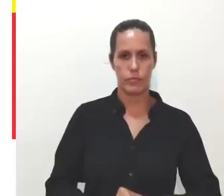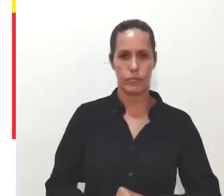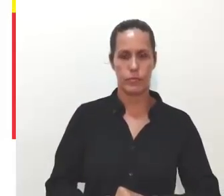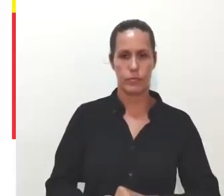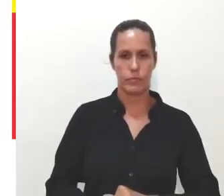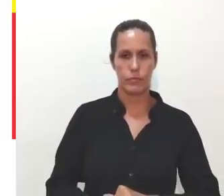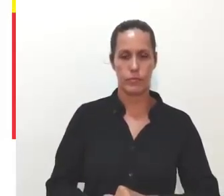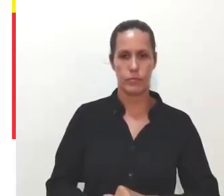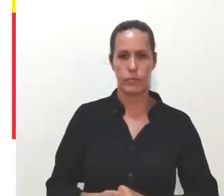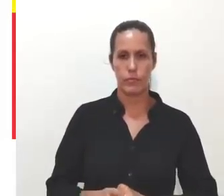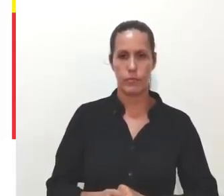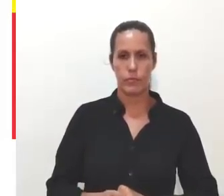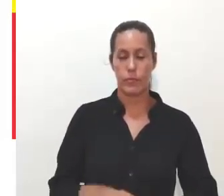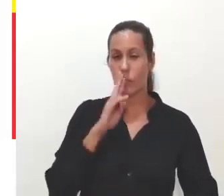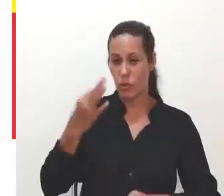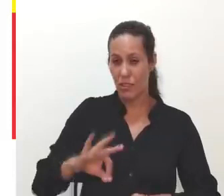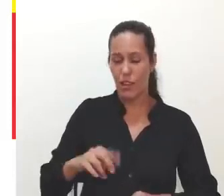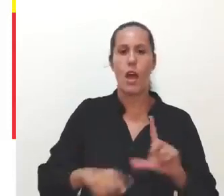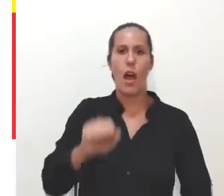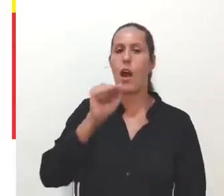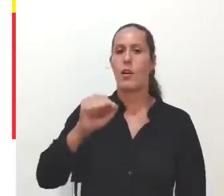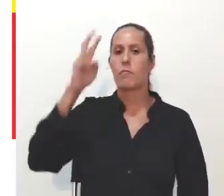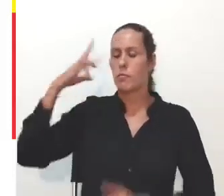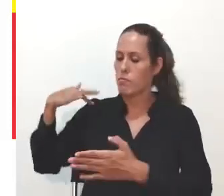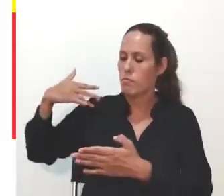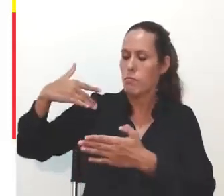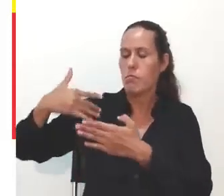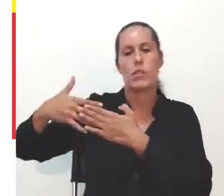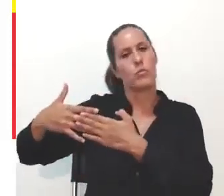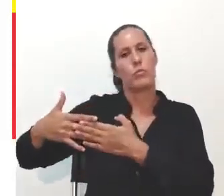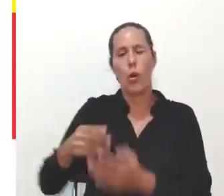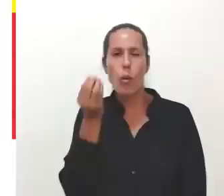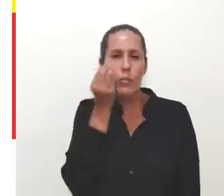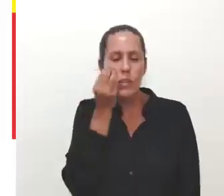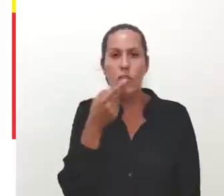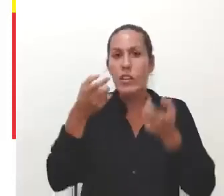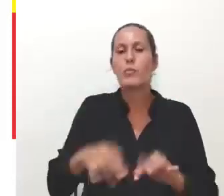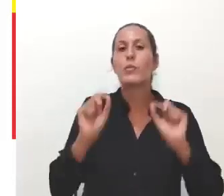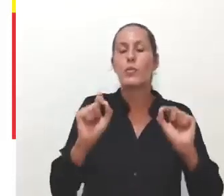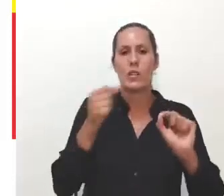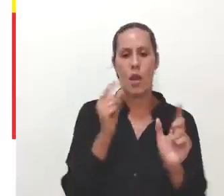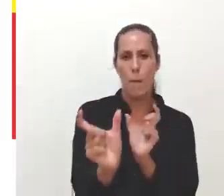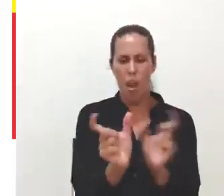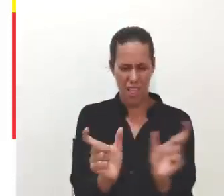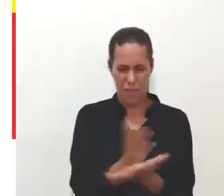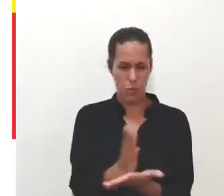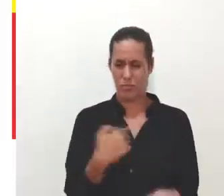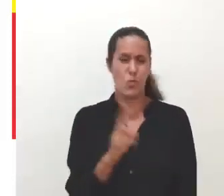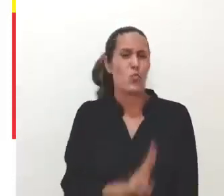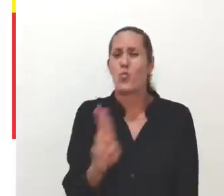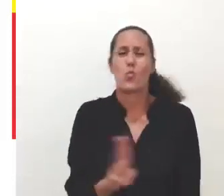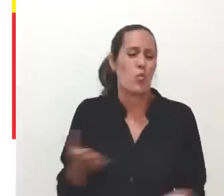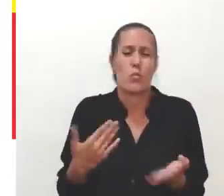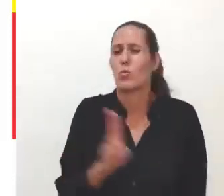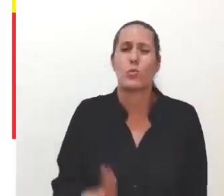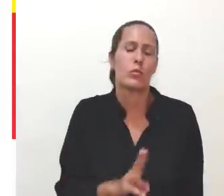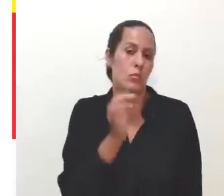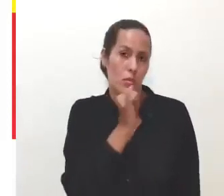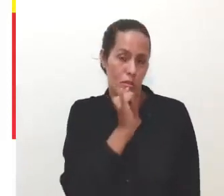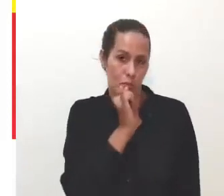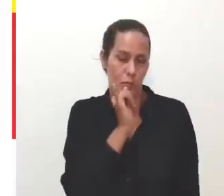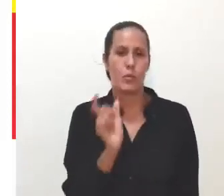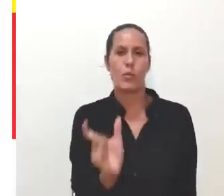A resposta é A. Histórica. Observe que ele fala de palavras que a gente já não usa mais hoje em dia, por